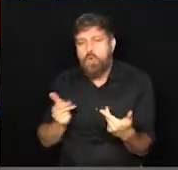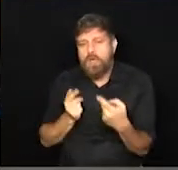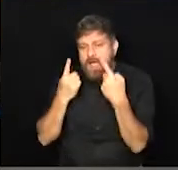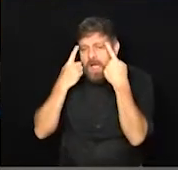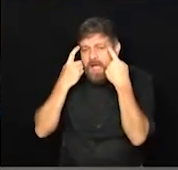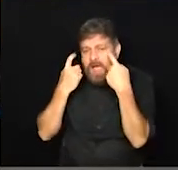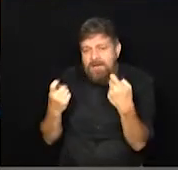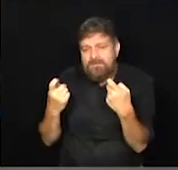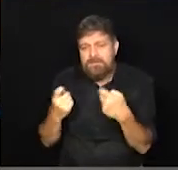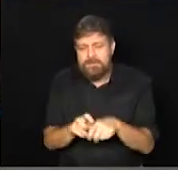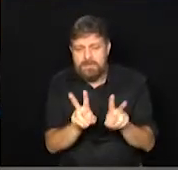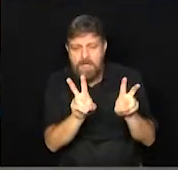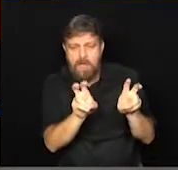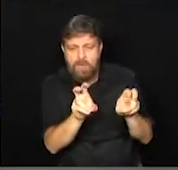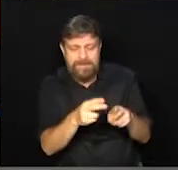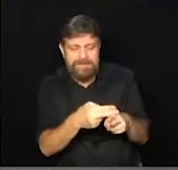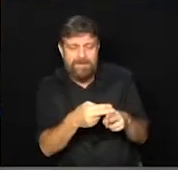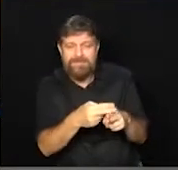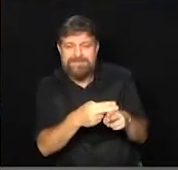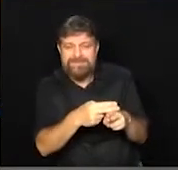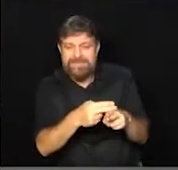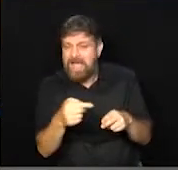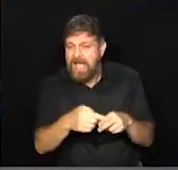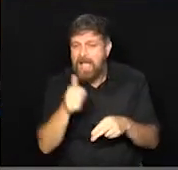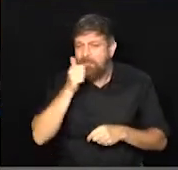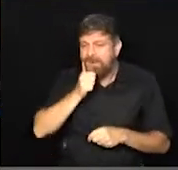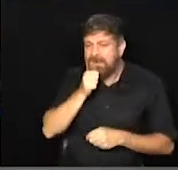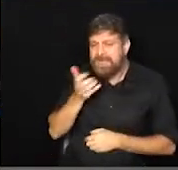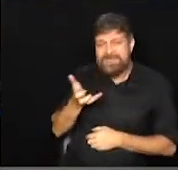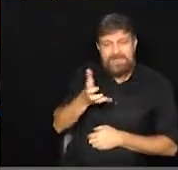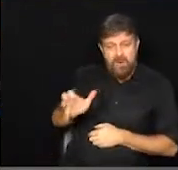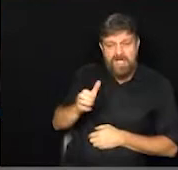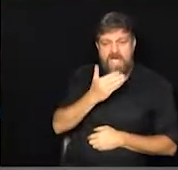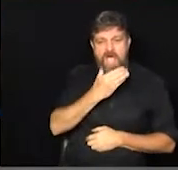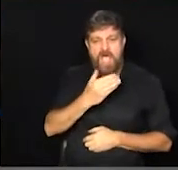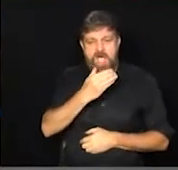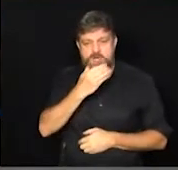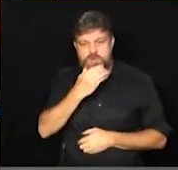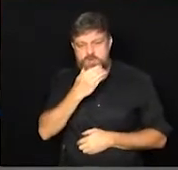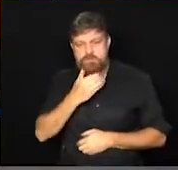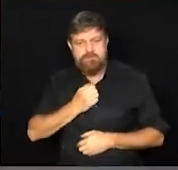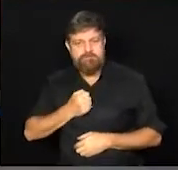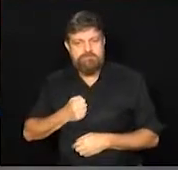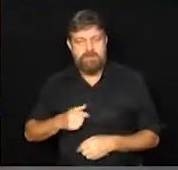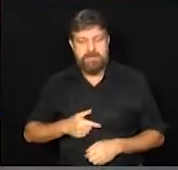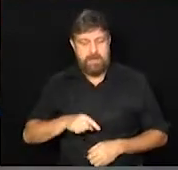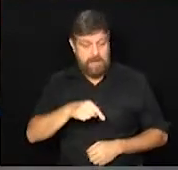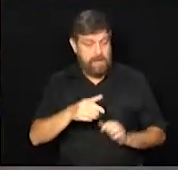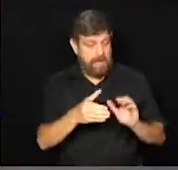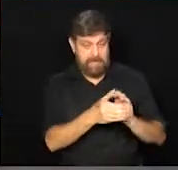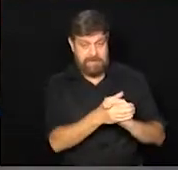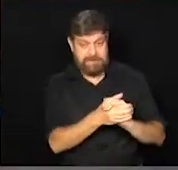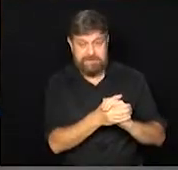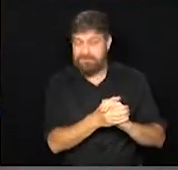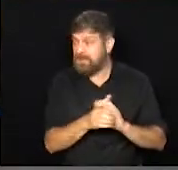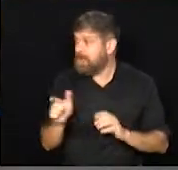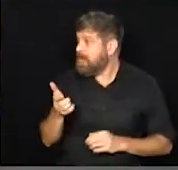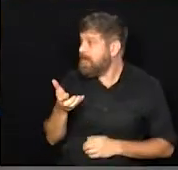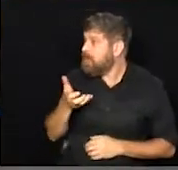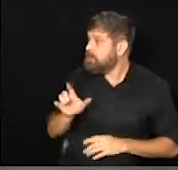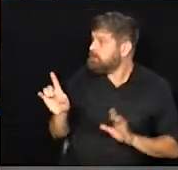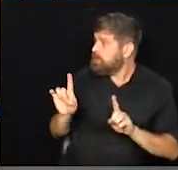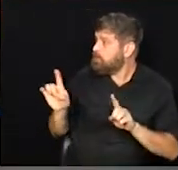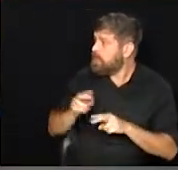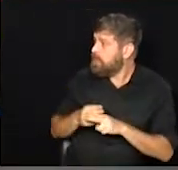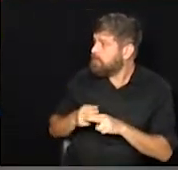violência, qualquer ação não consentida. Então, não é porque a mulher é casada que ela não pode, né,